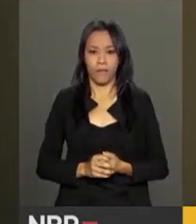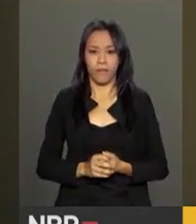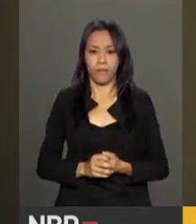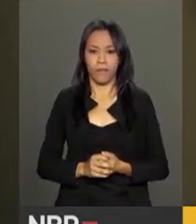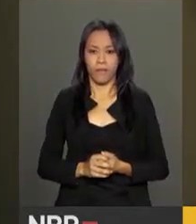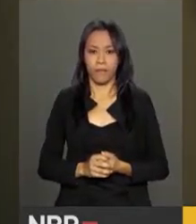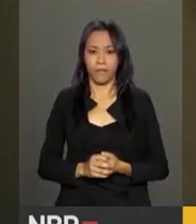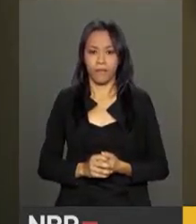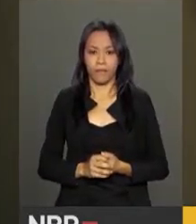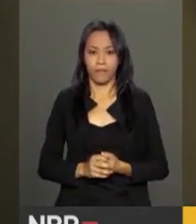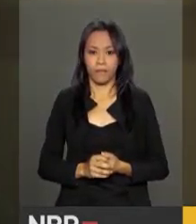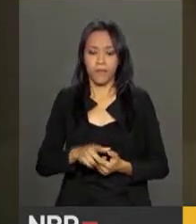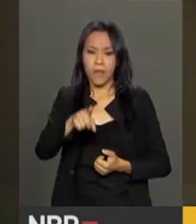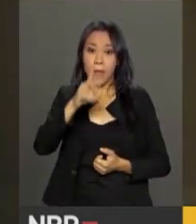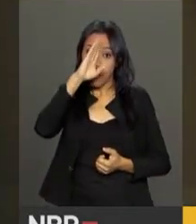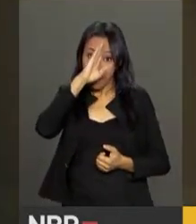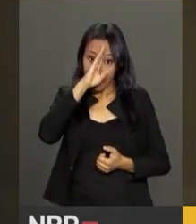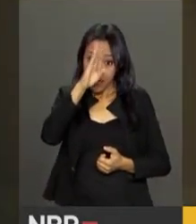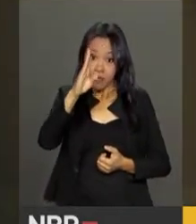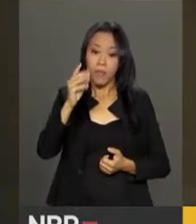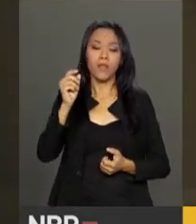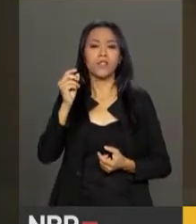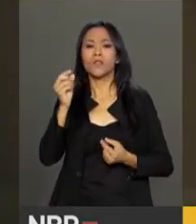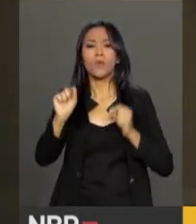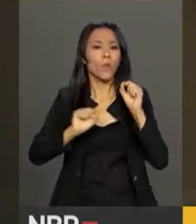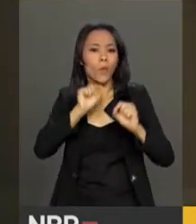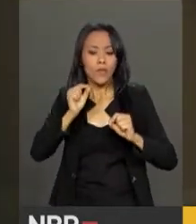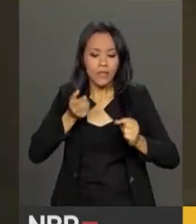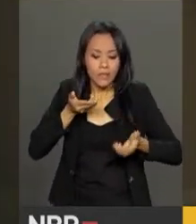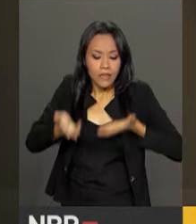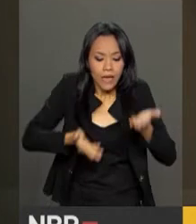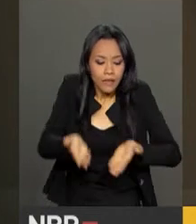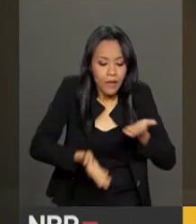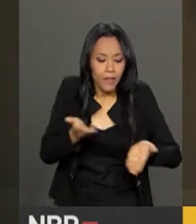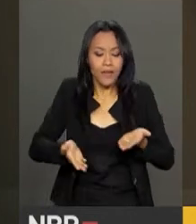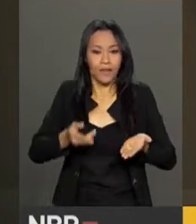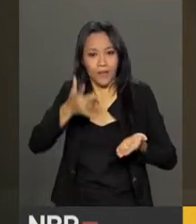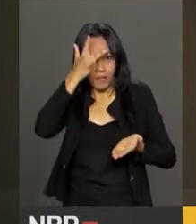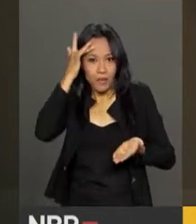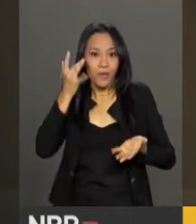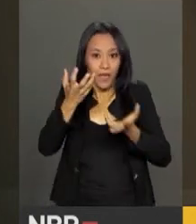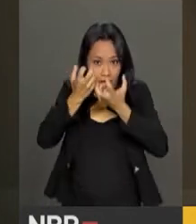e principalmente no tratamento do transplantado